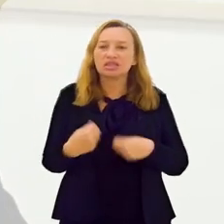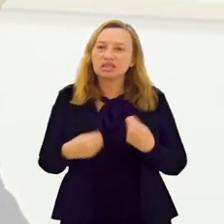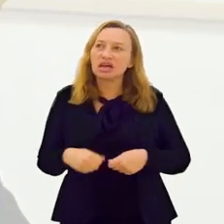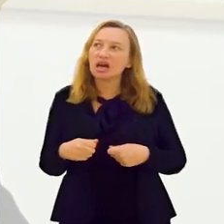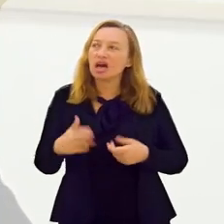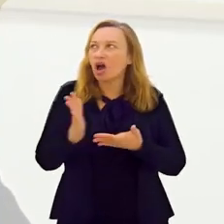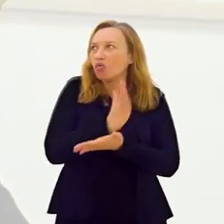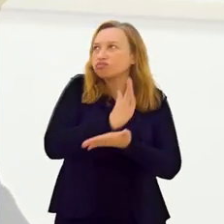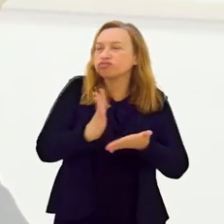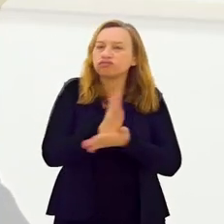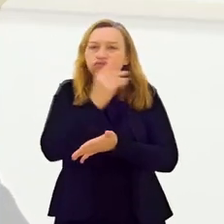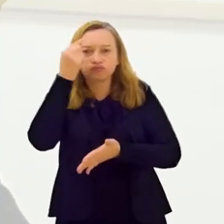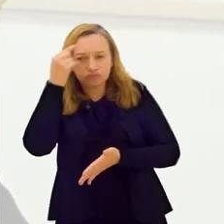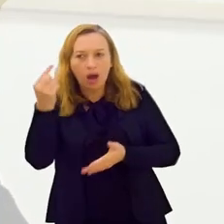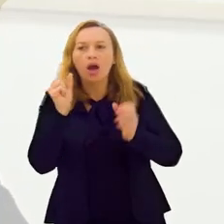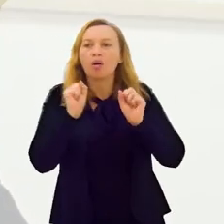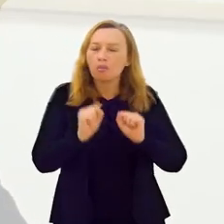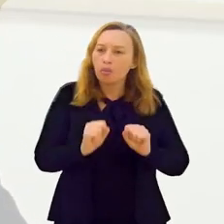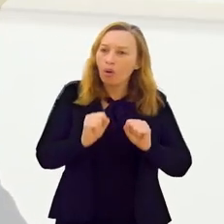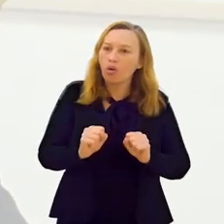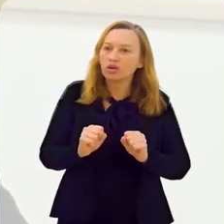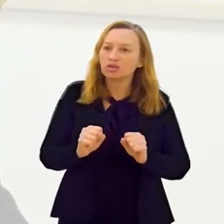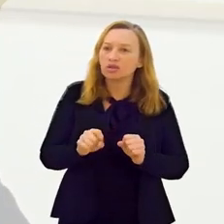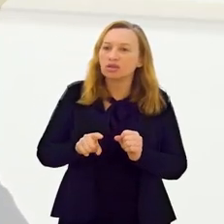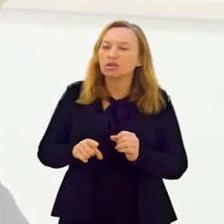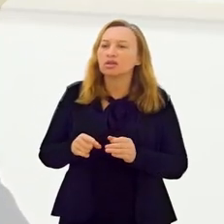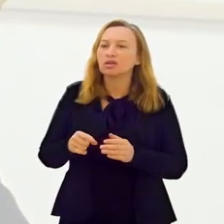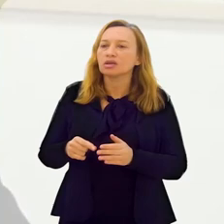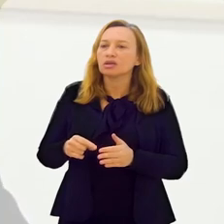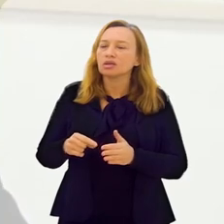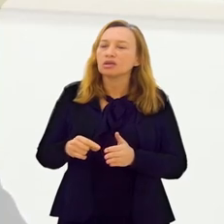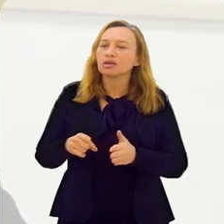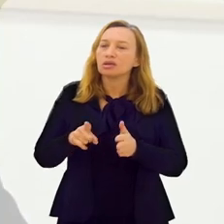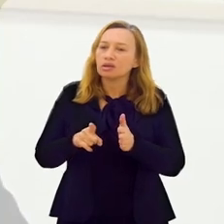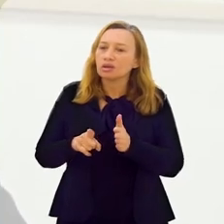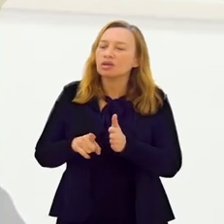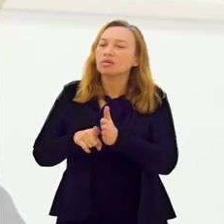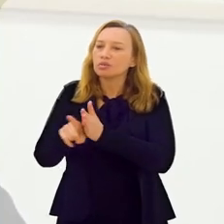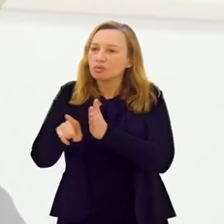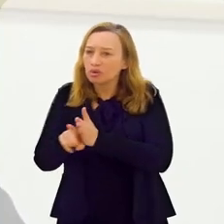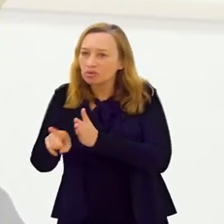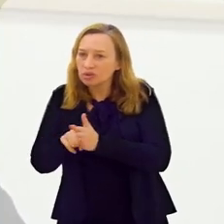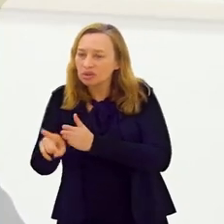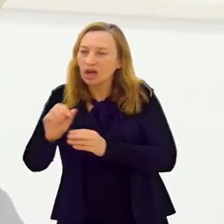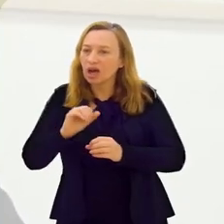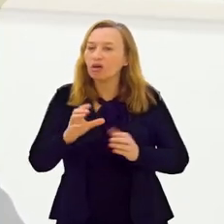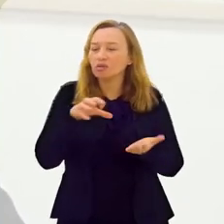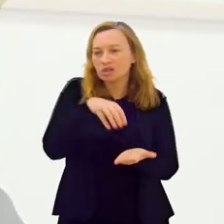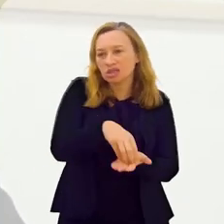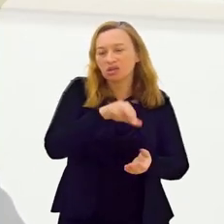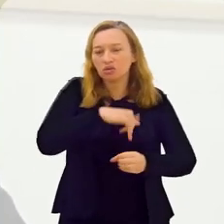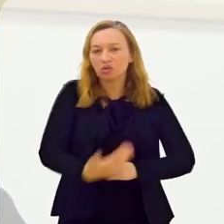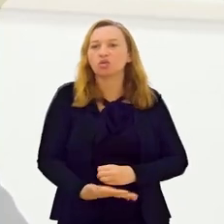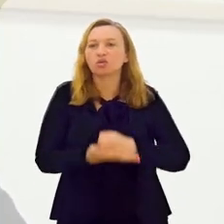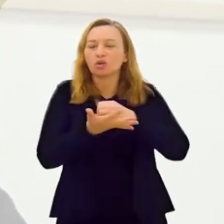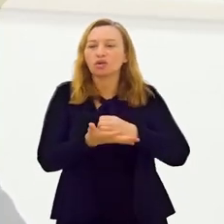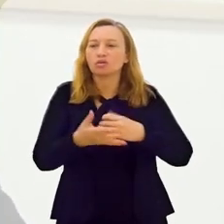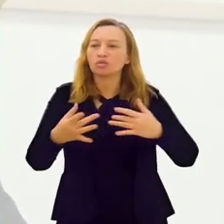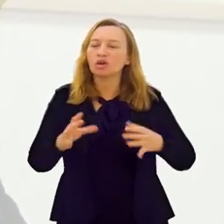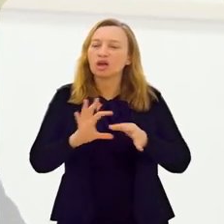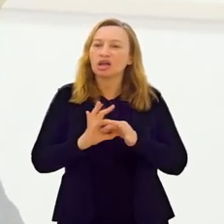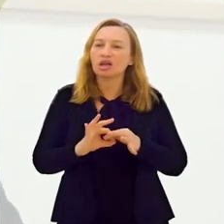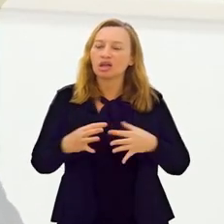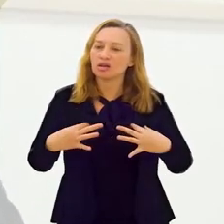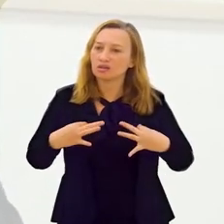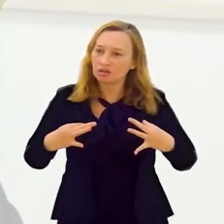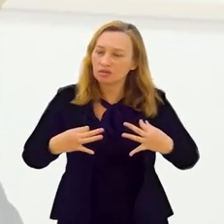soluções. Se precisarem algumas ideias, podem consultar o Centro de Sustentabilidade. Portanto,